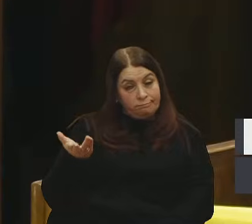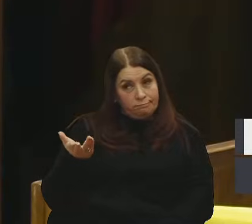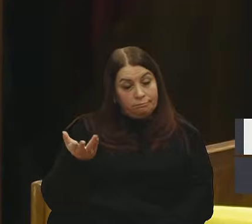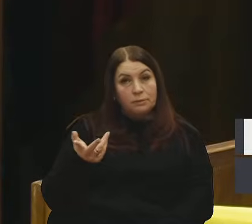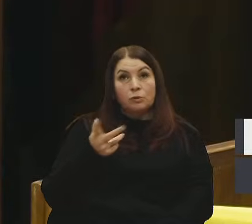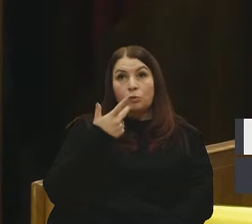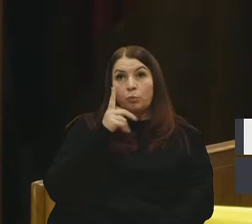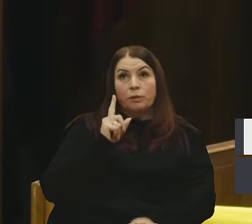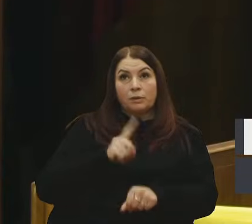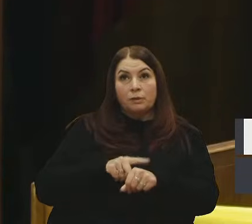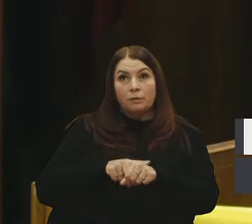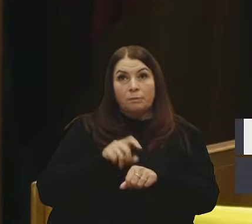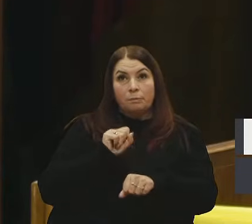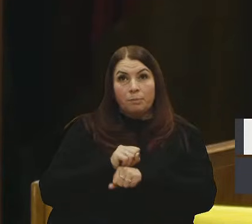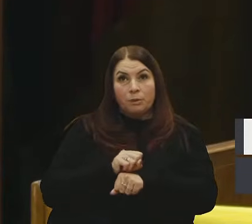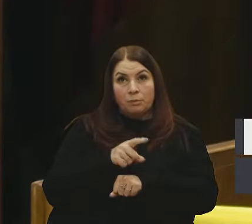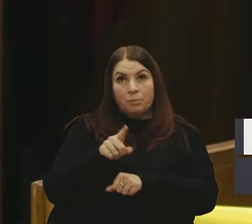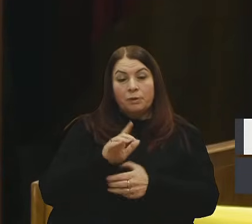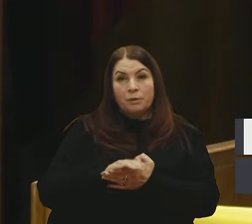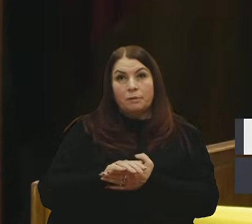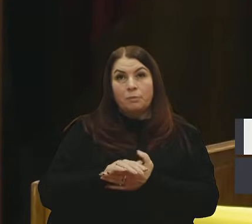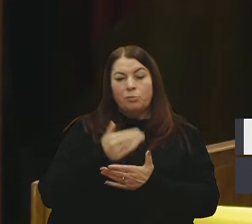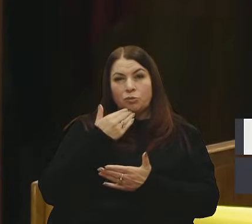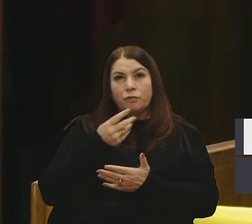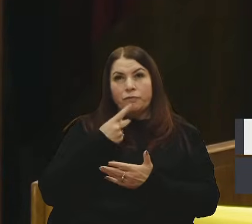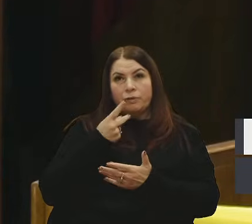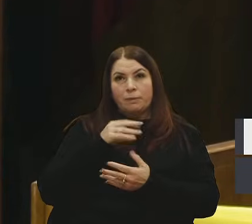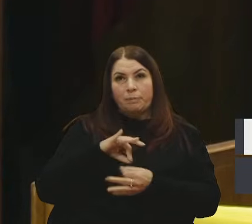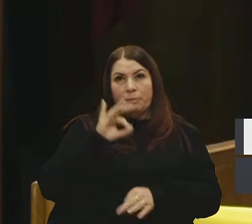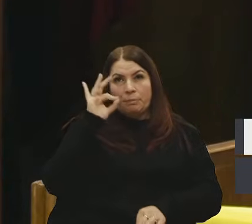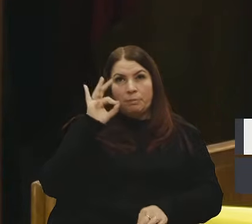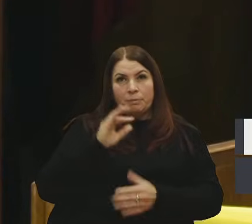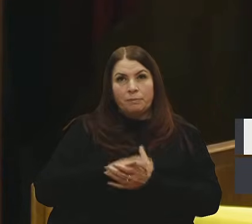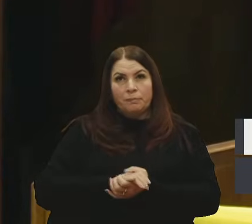sem tempo, parou por aí, mas eu podia falar bem mais.